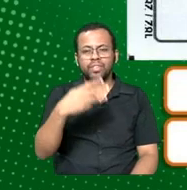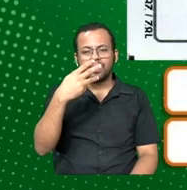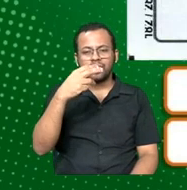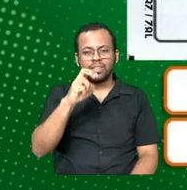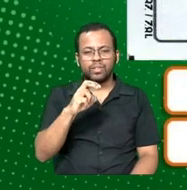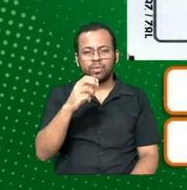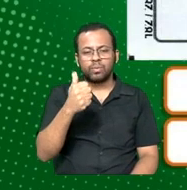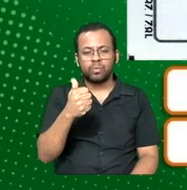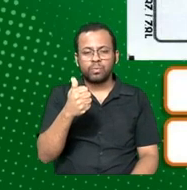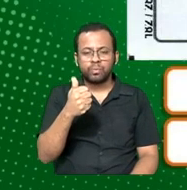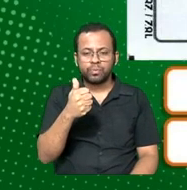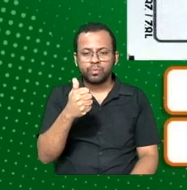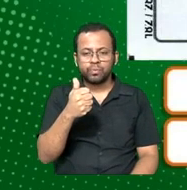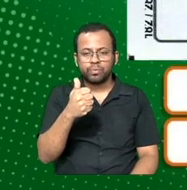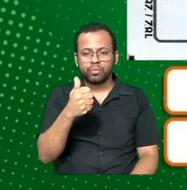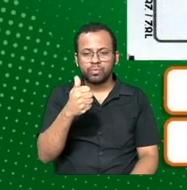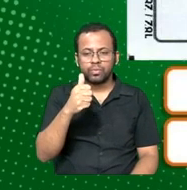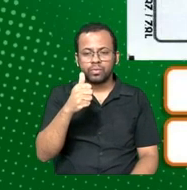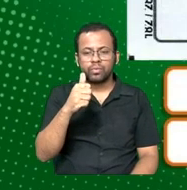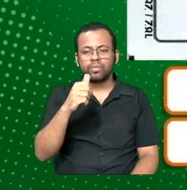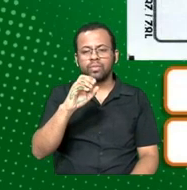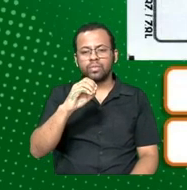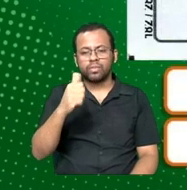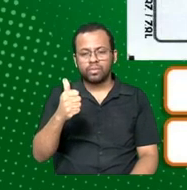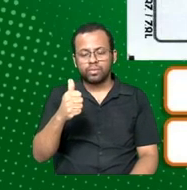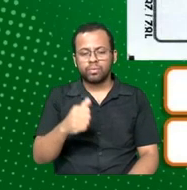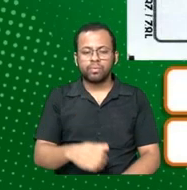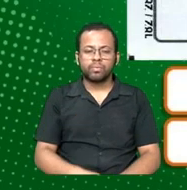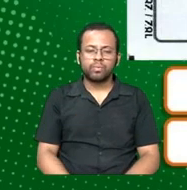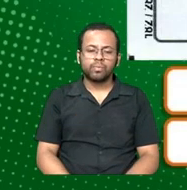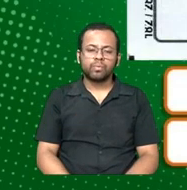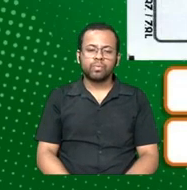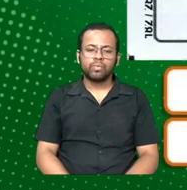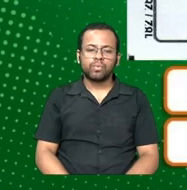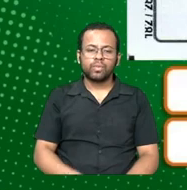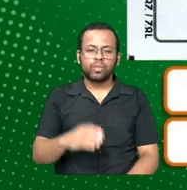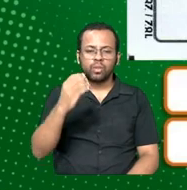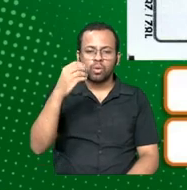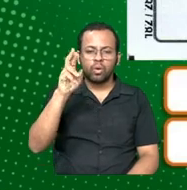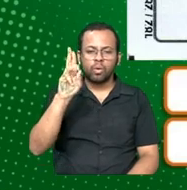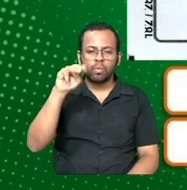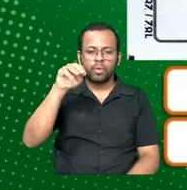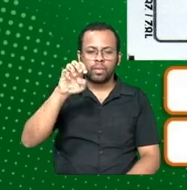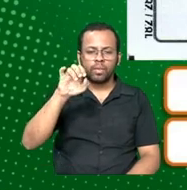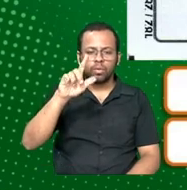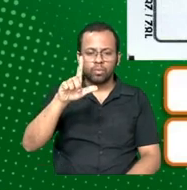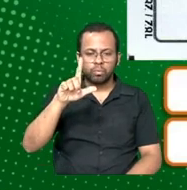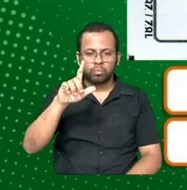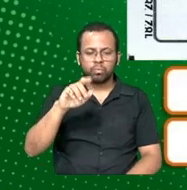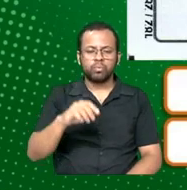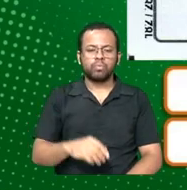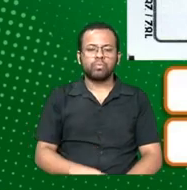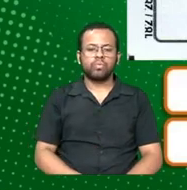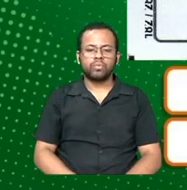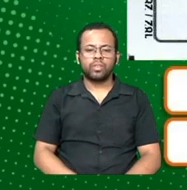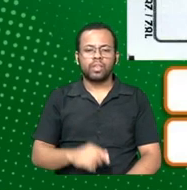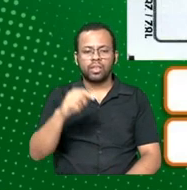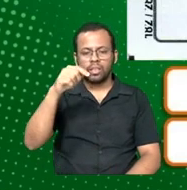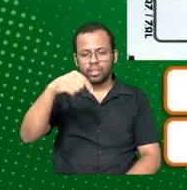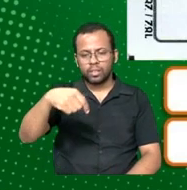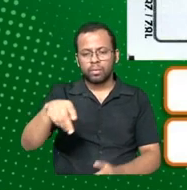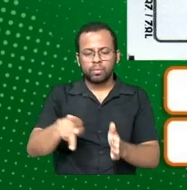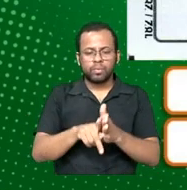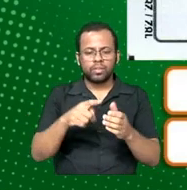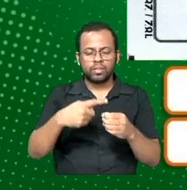5101 é o número do título 635101 por meio por meio é isso ormeiu aqui de